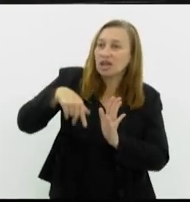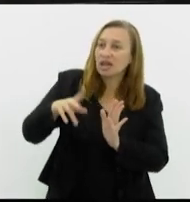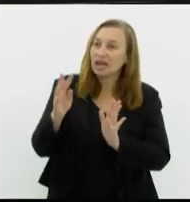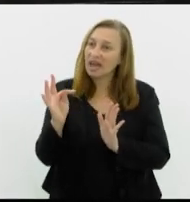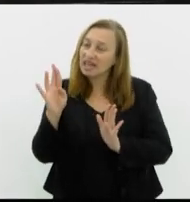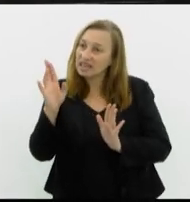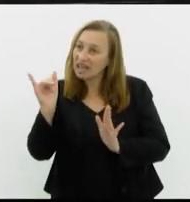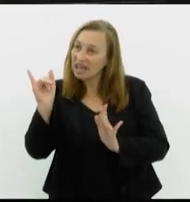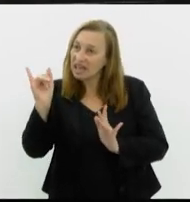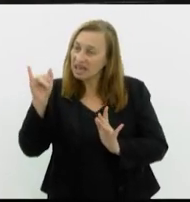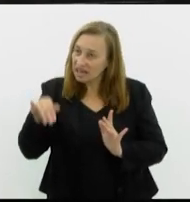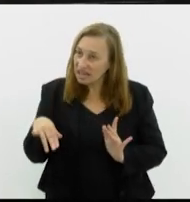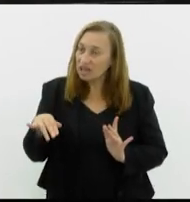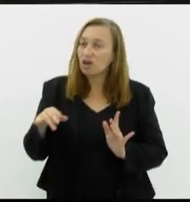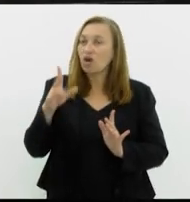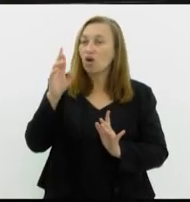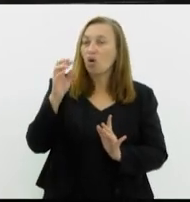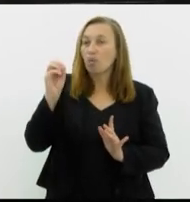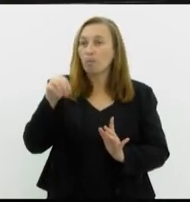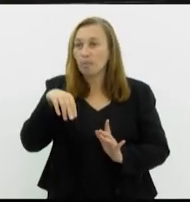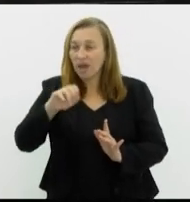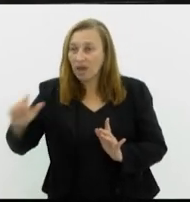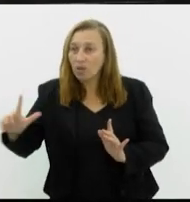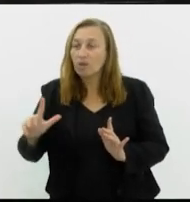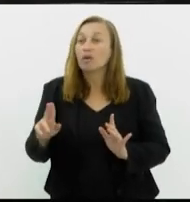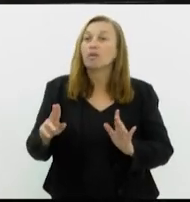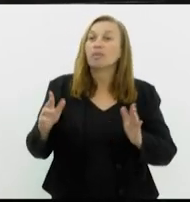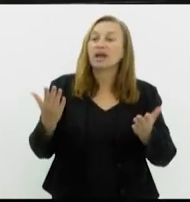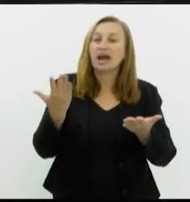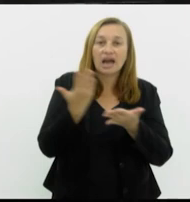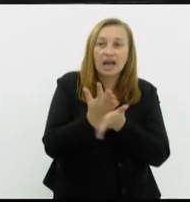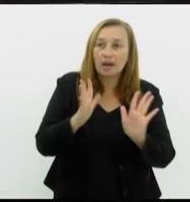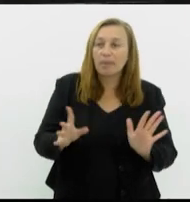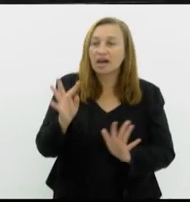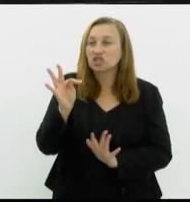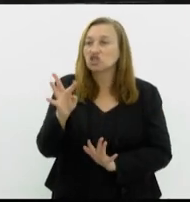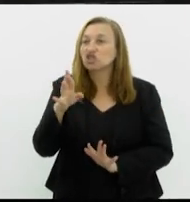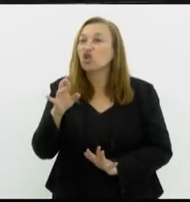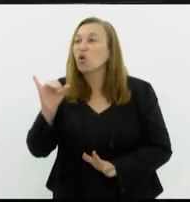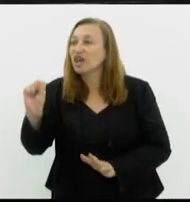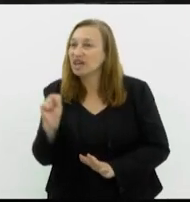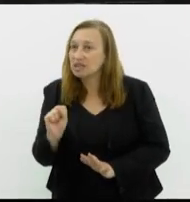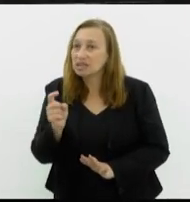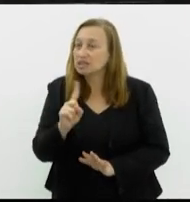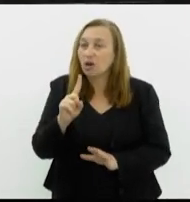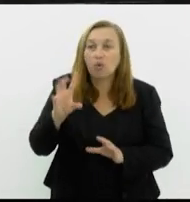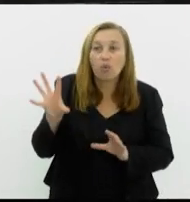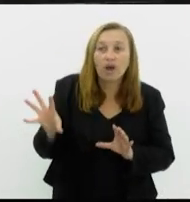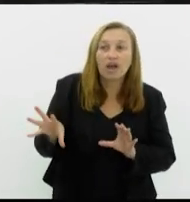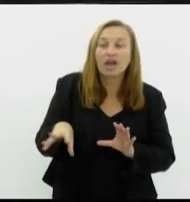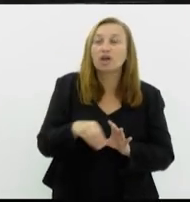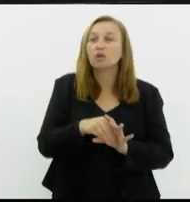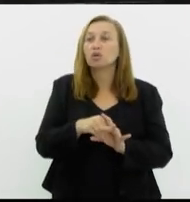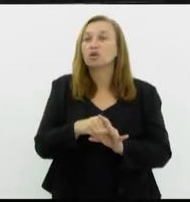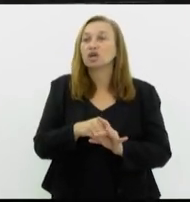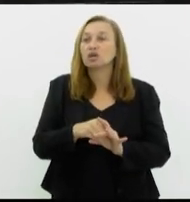Romeu para, por fim, na utilização das troias. Troias não estão